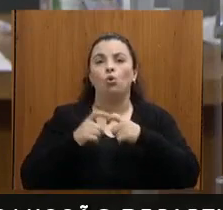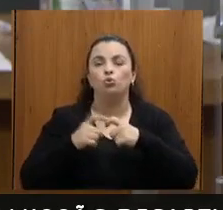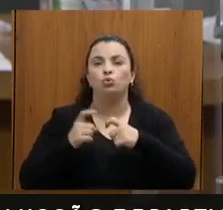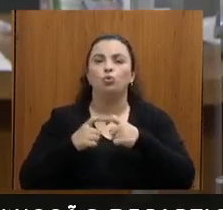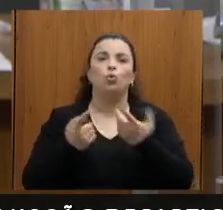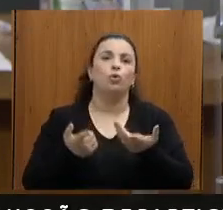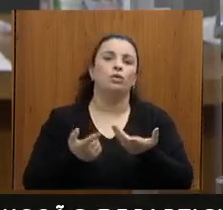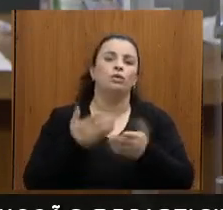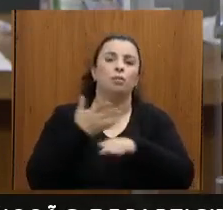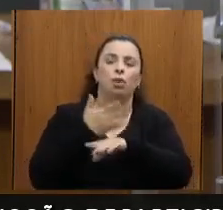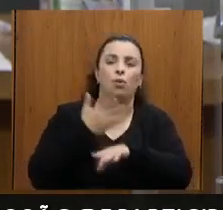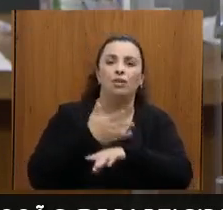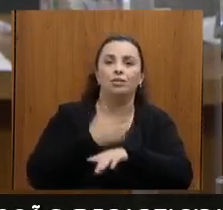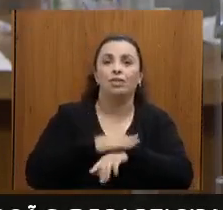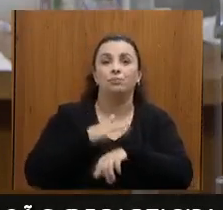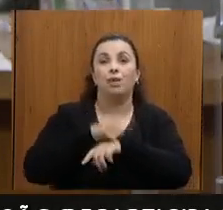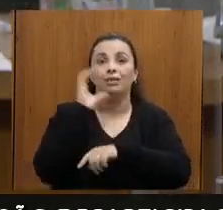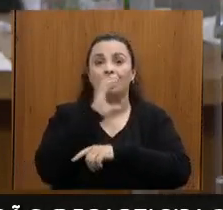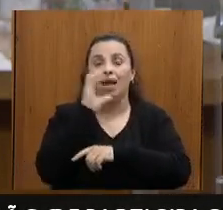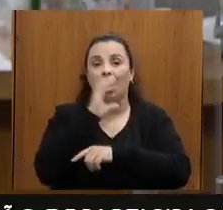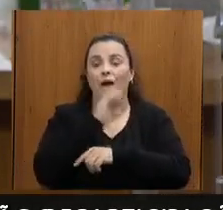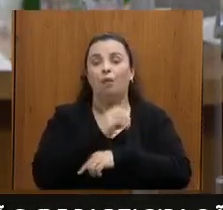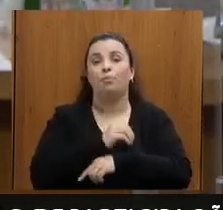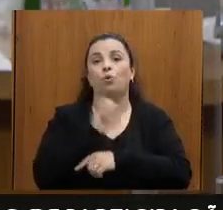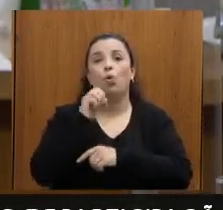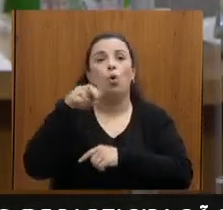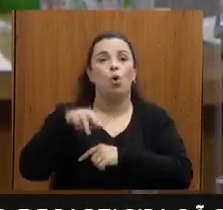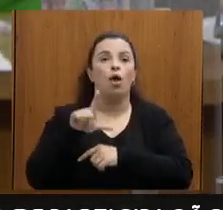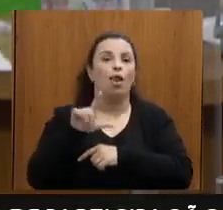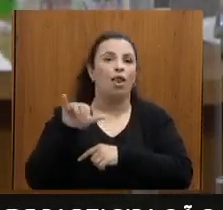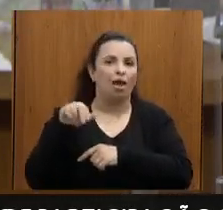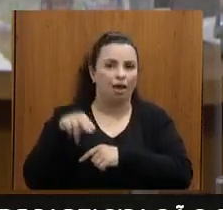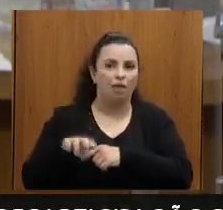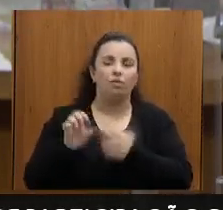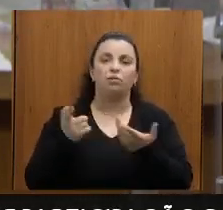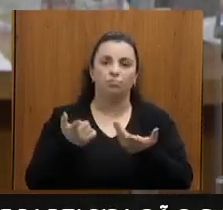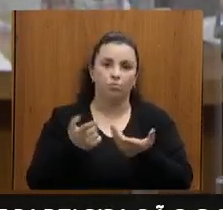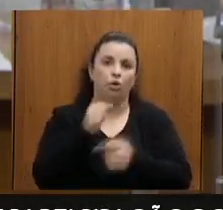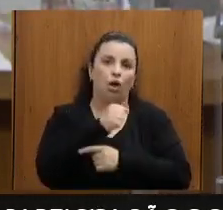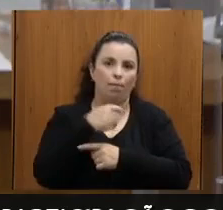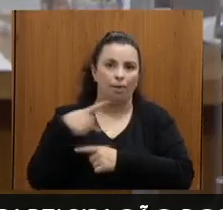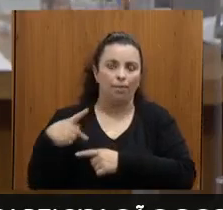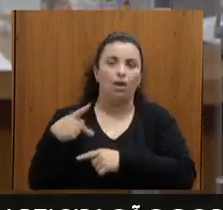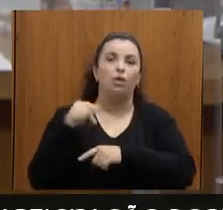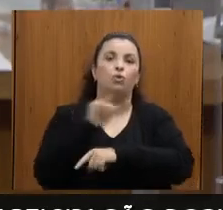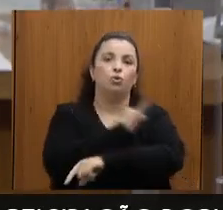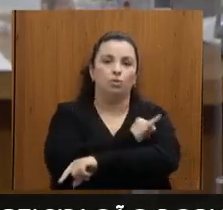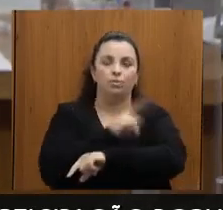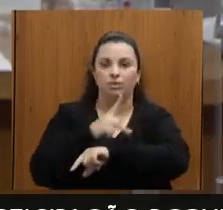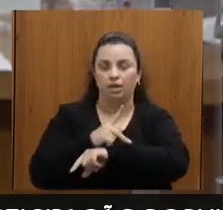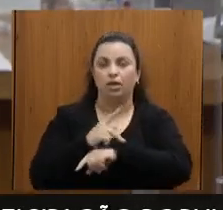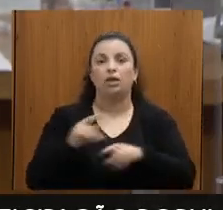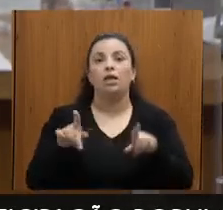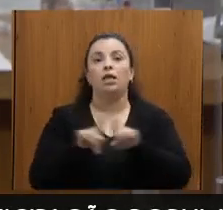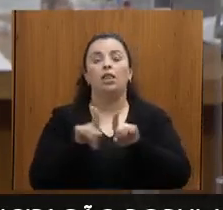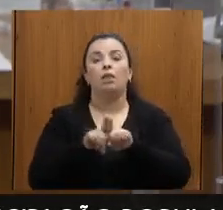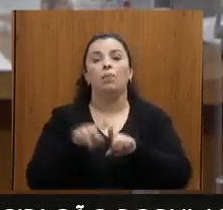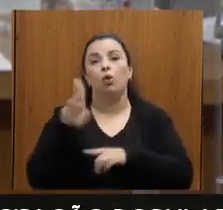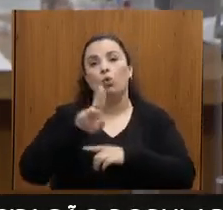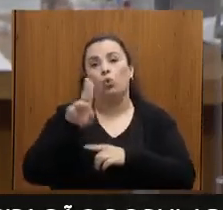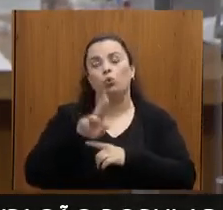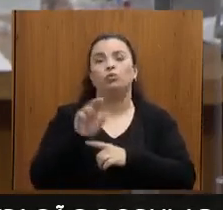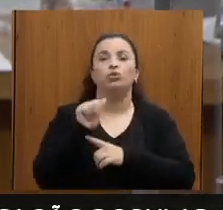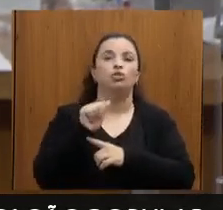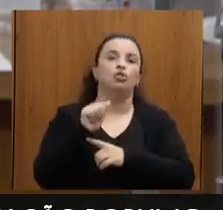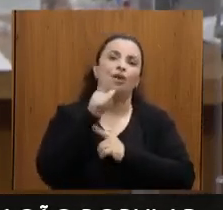agilidade 100% online por meio do APP do IPSENG, a readequação do uso de água e de oxigênio no Hospital